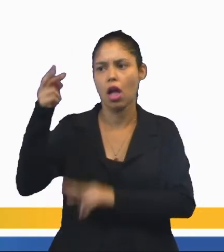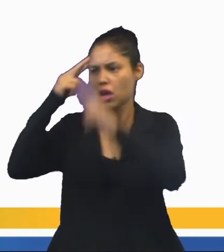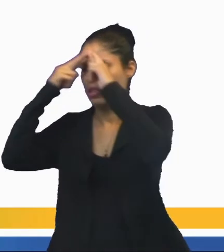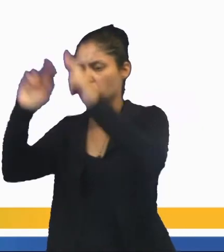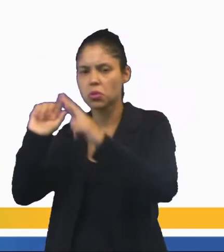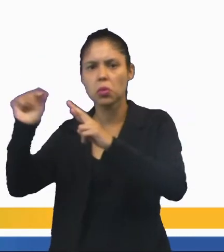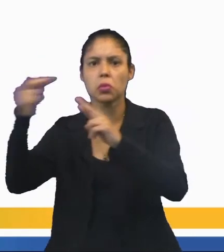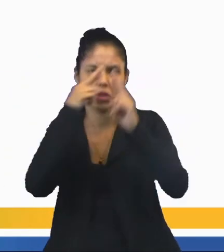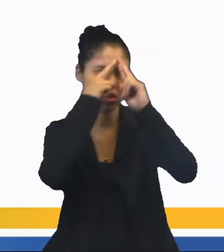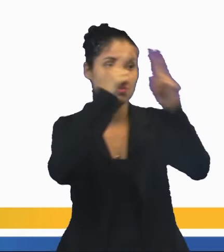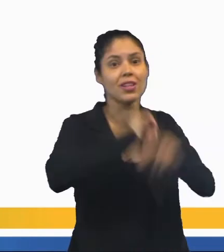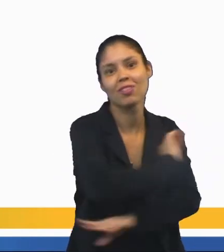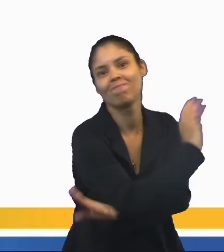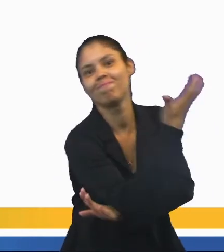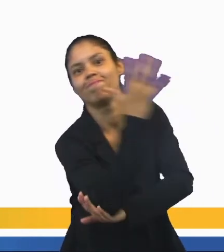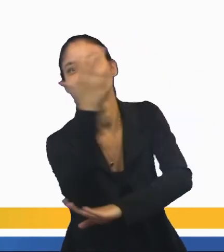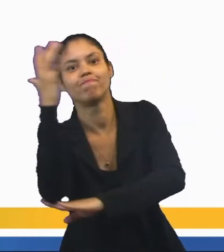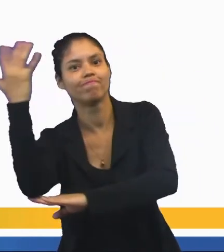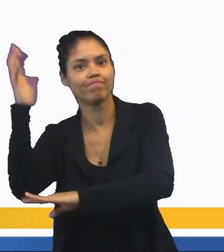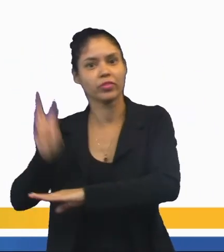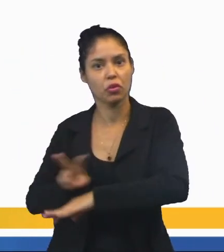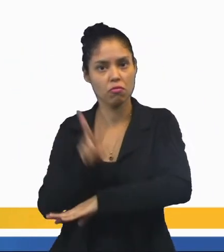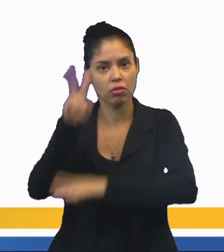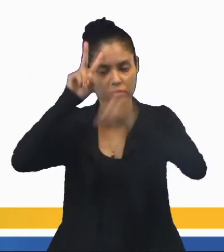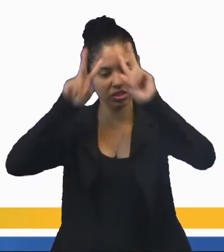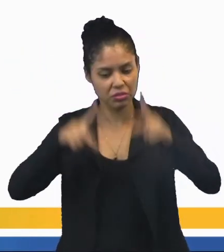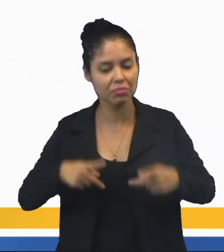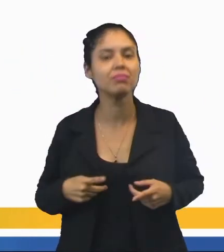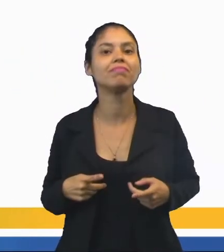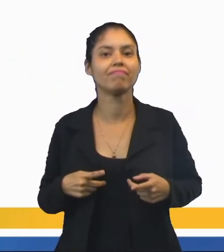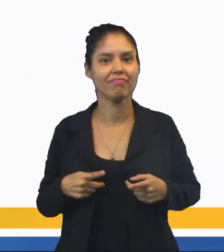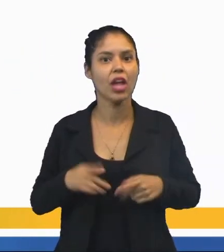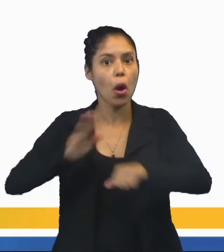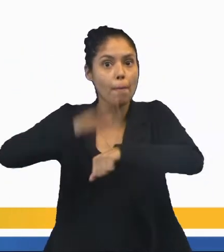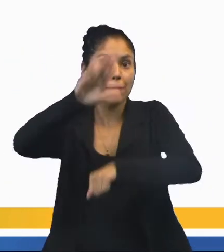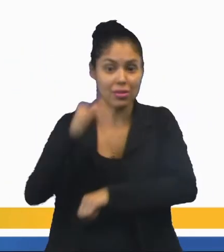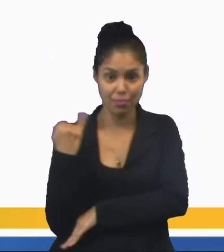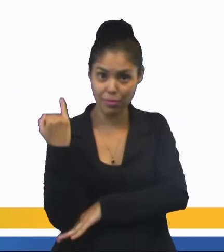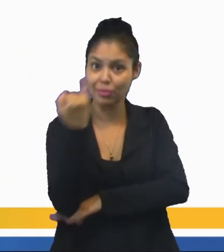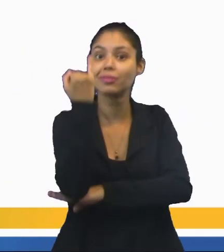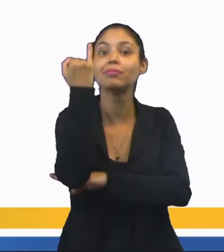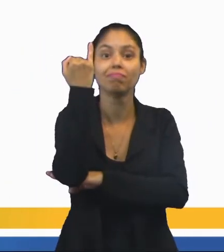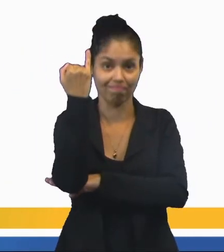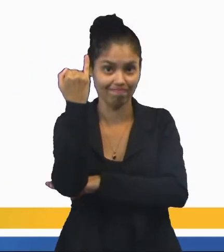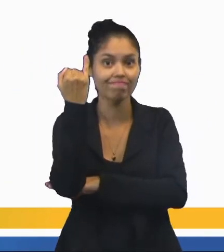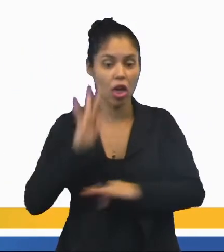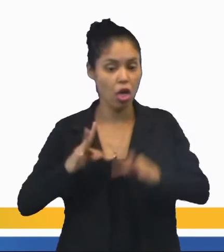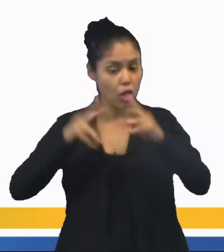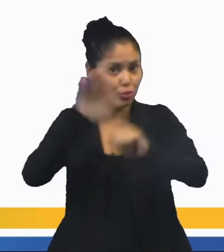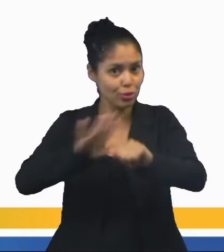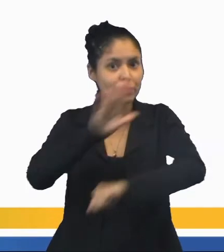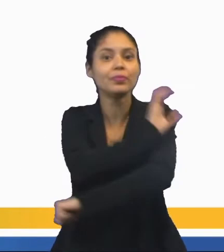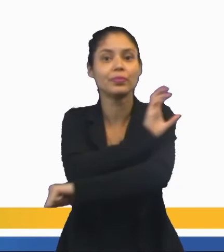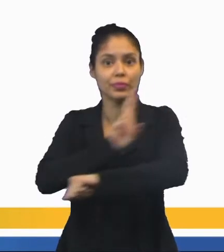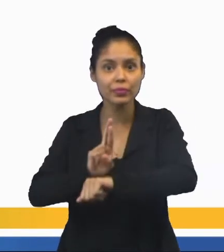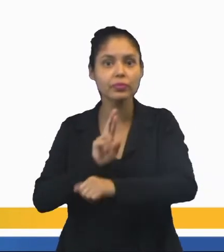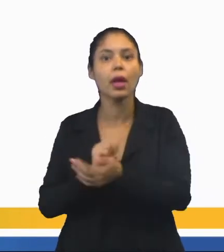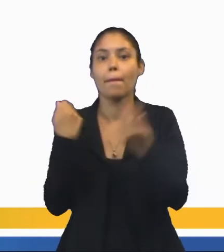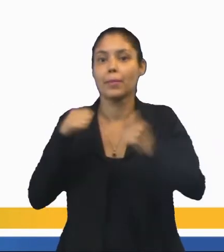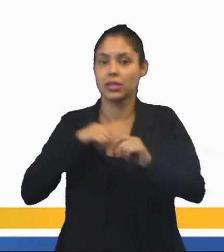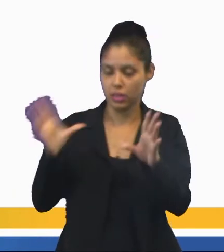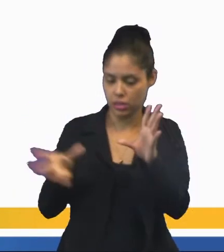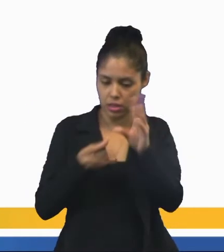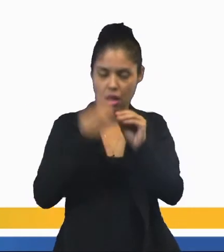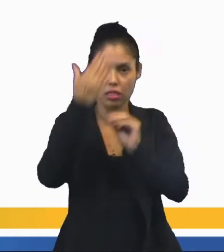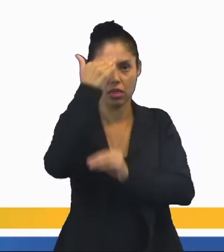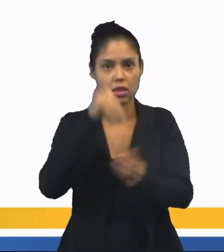ao meio ambiente. Valor do ser humano é o mais elevado valor. Todas as religiões, elas têm que... Aliás, a gente